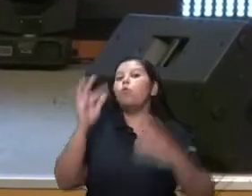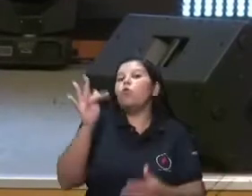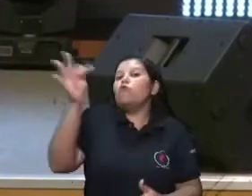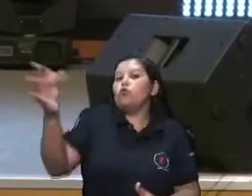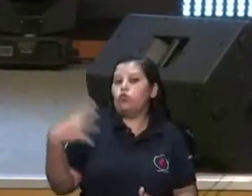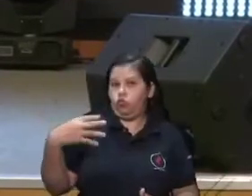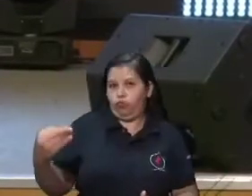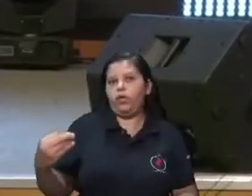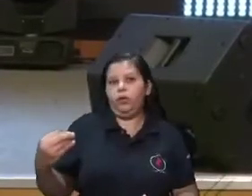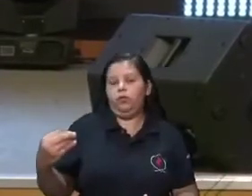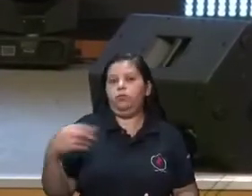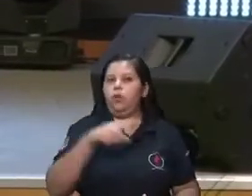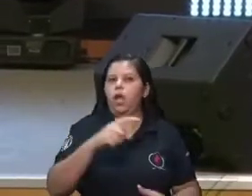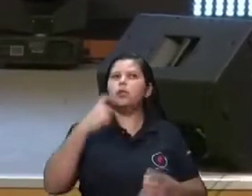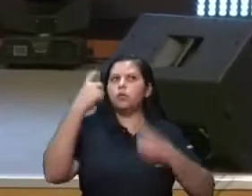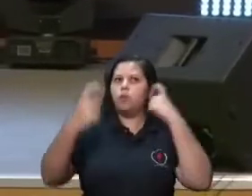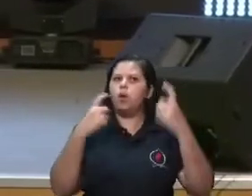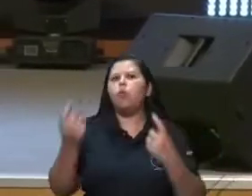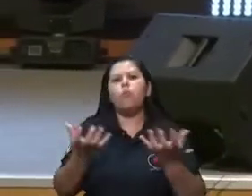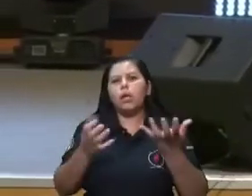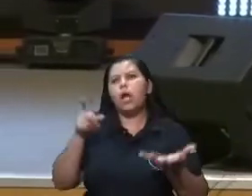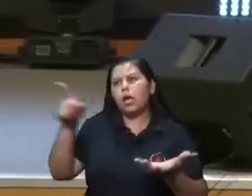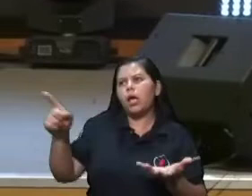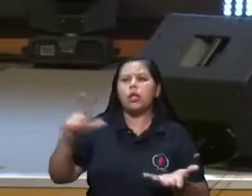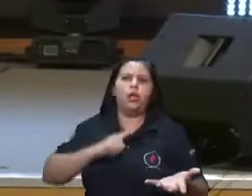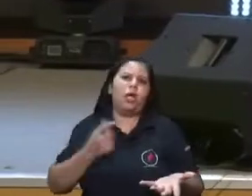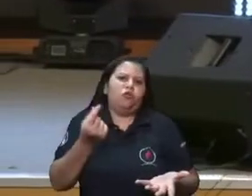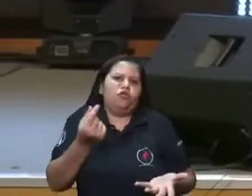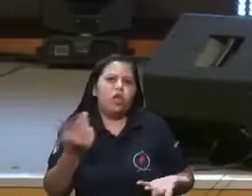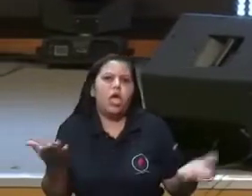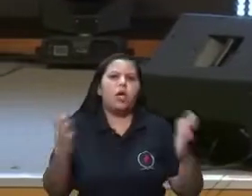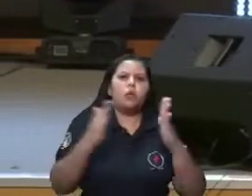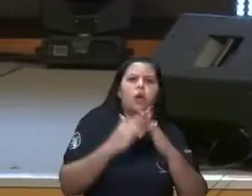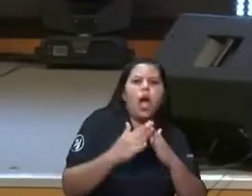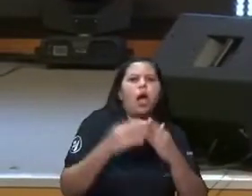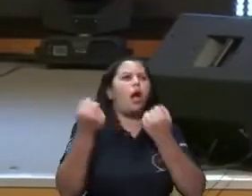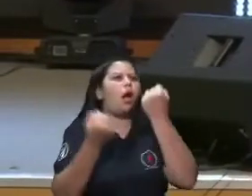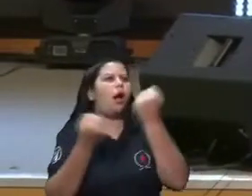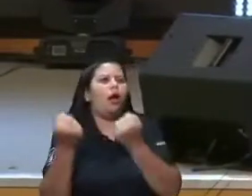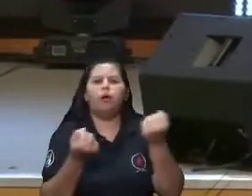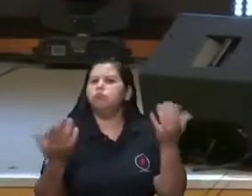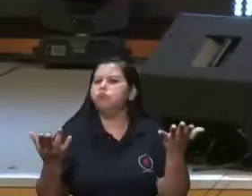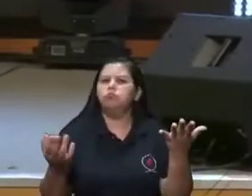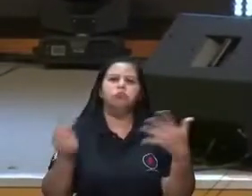tenham. Tenham dinheiro, tenham estabilidade, tenham casa, tenham carro. Ok.